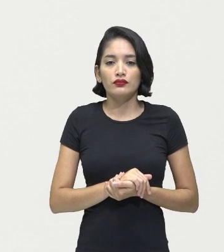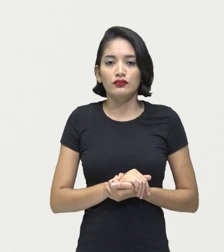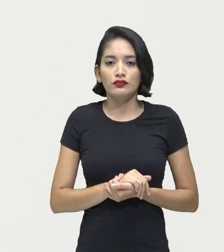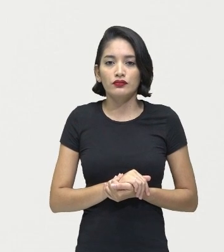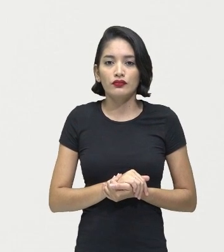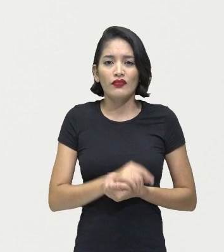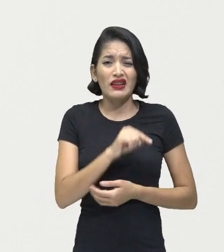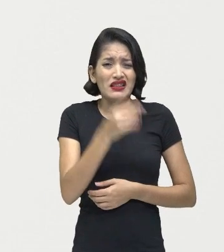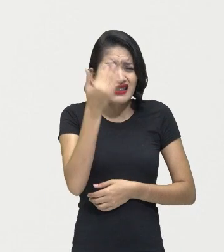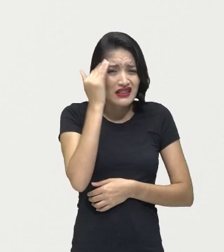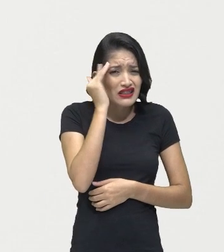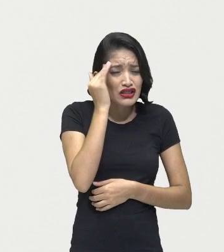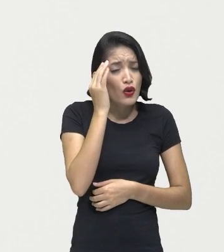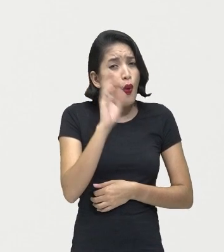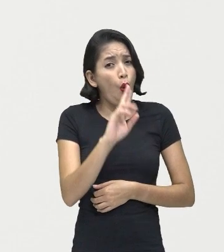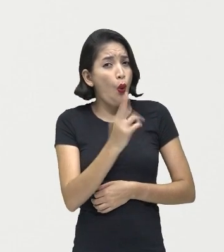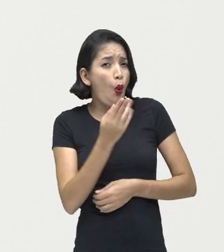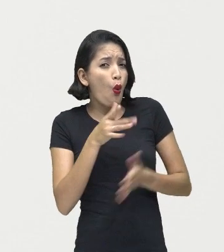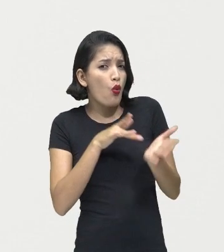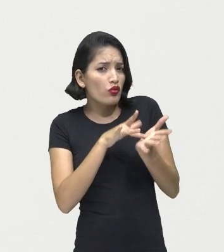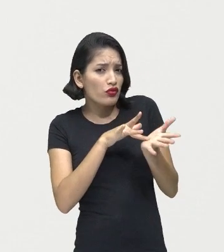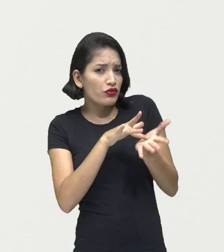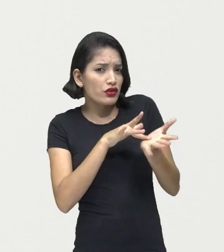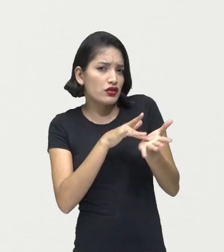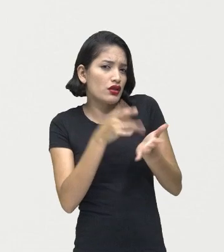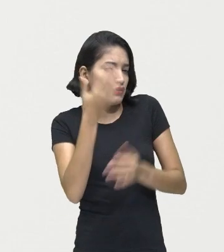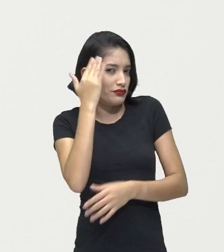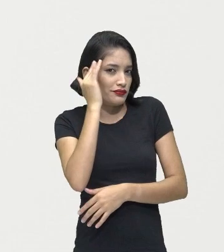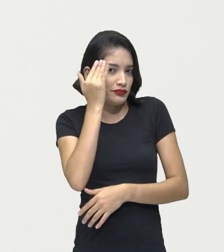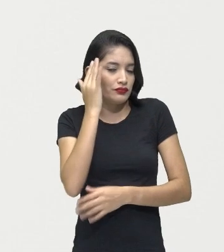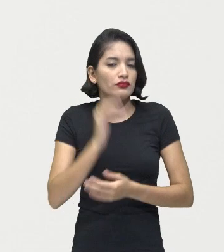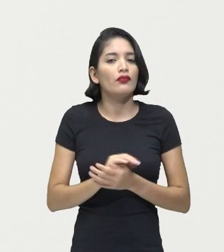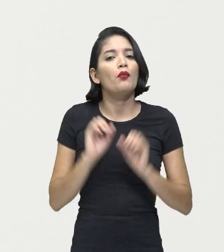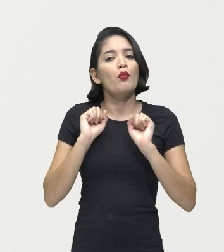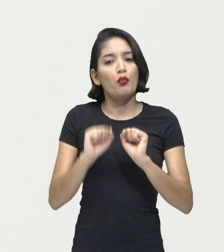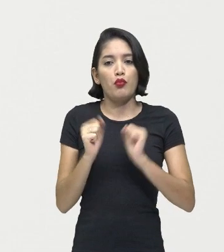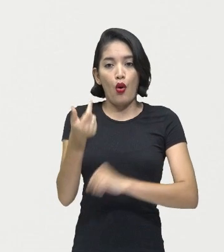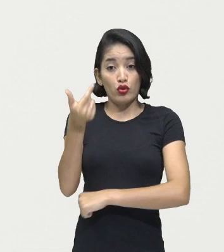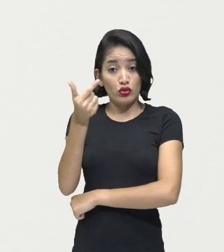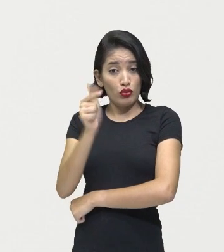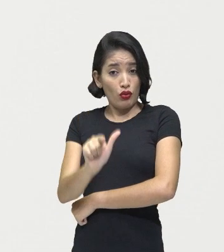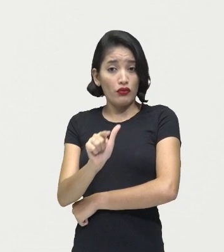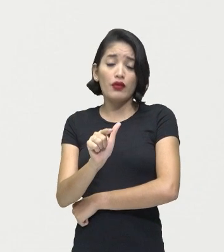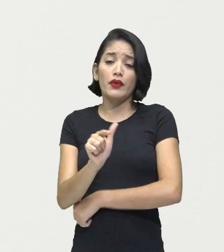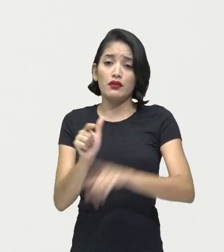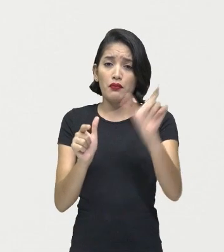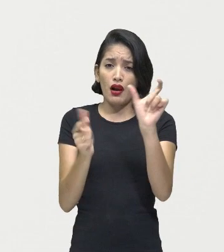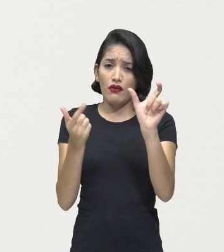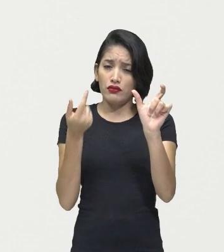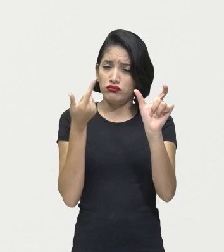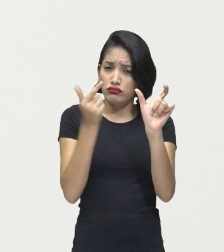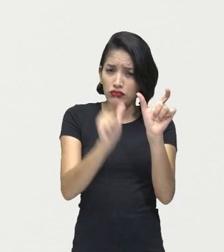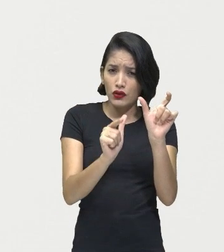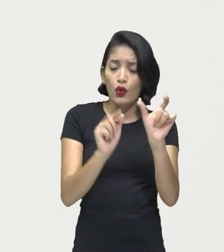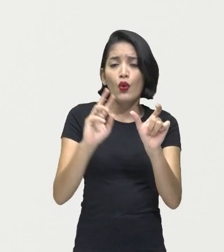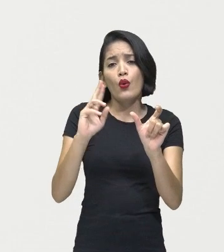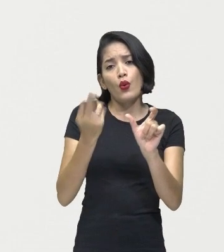não entender. Observe aqui, ele pode estar repetido ou ele pode estar